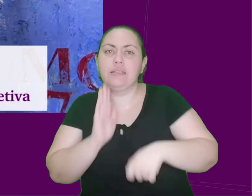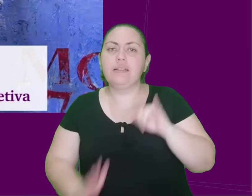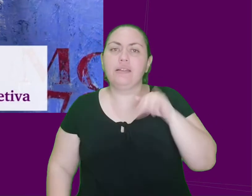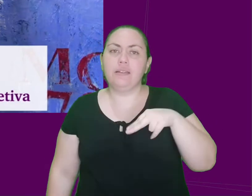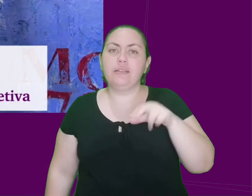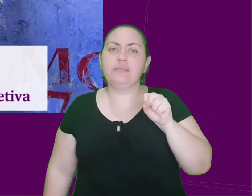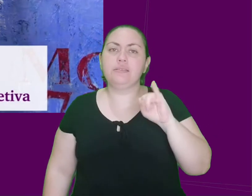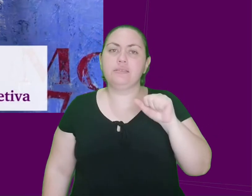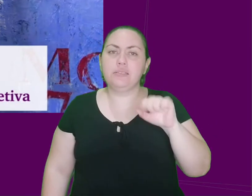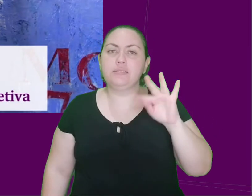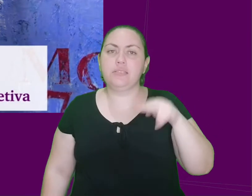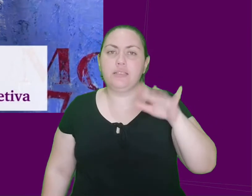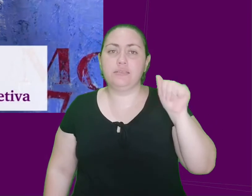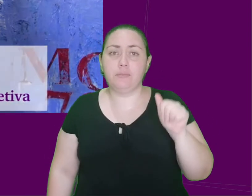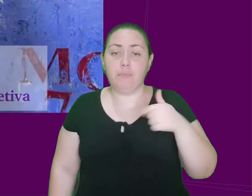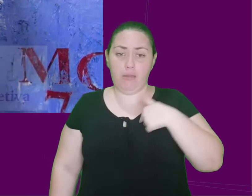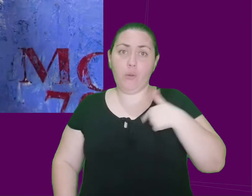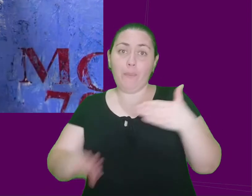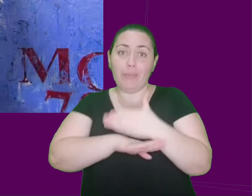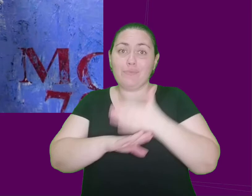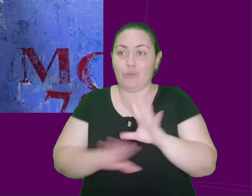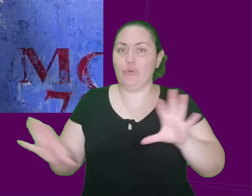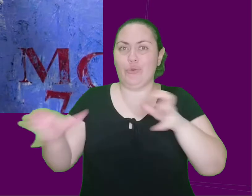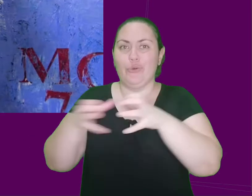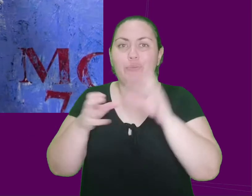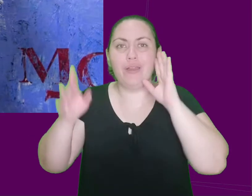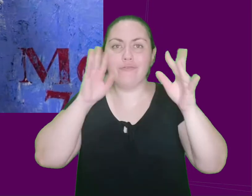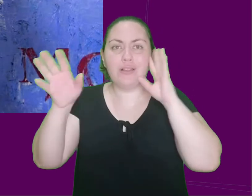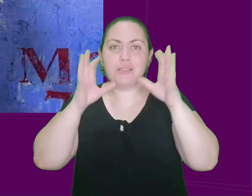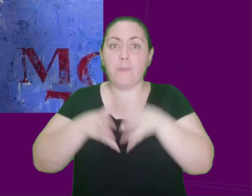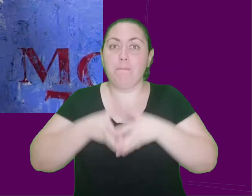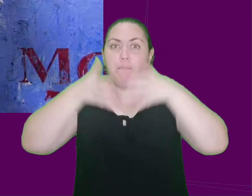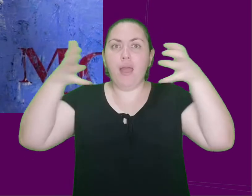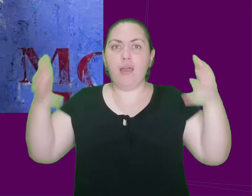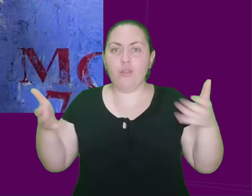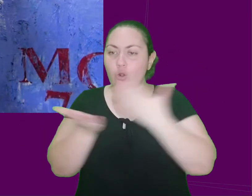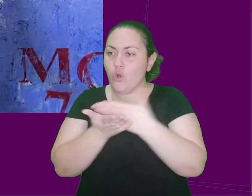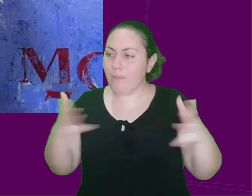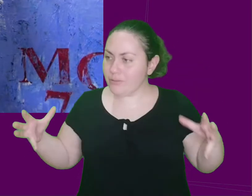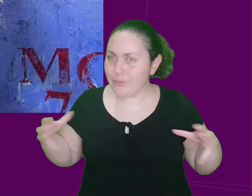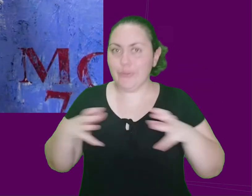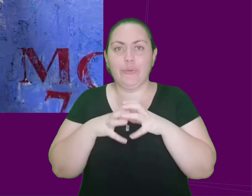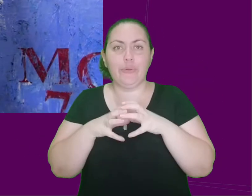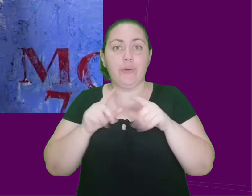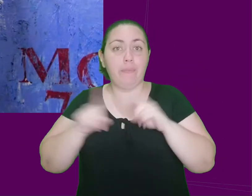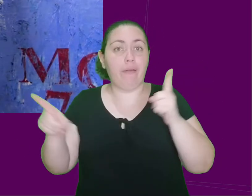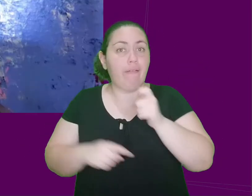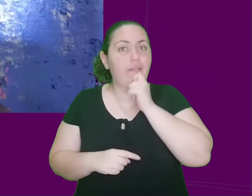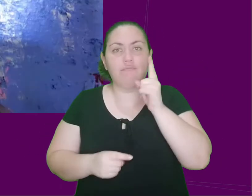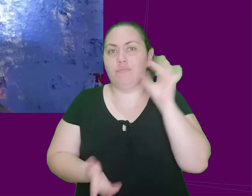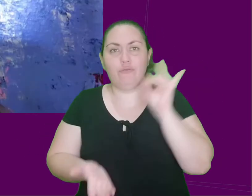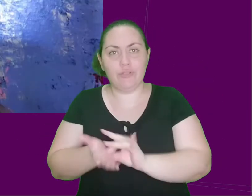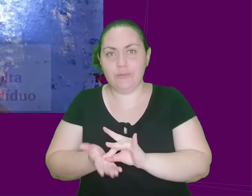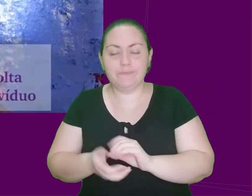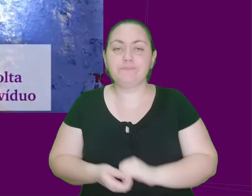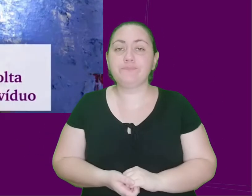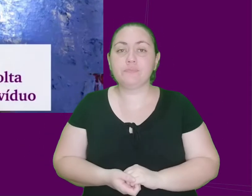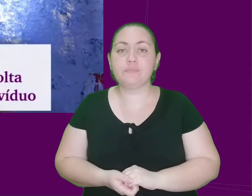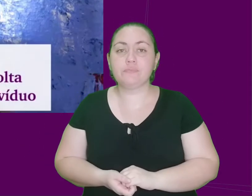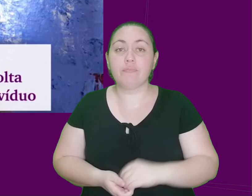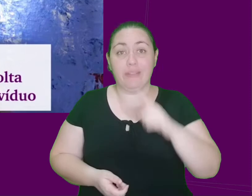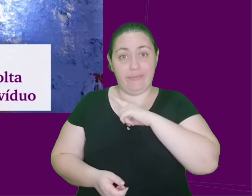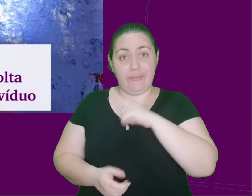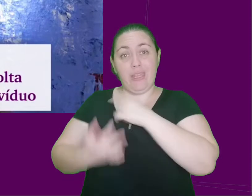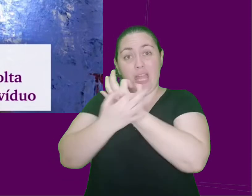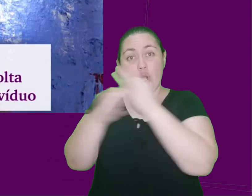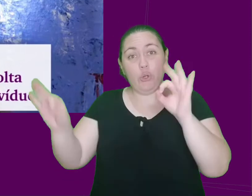fazer parte de um grupo e a reflexão se amplia, se encaminha para o conjunto, mas isso não se efetiva. Já em A Cura,